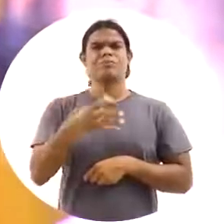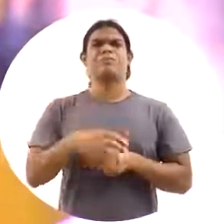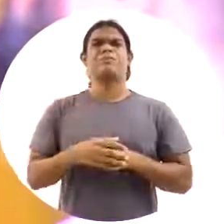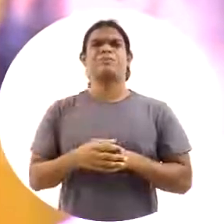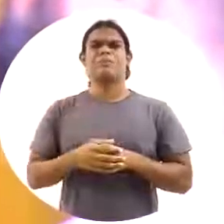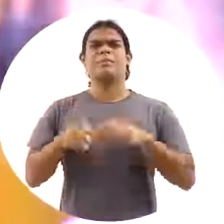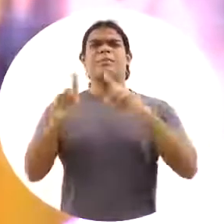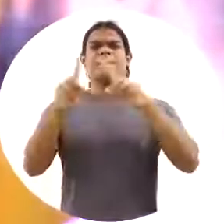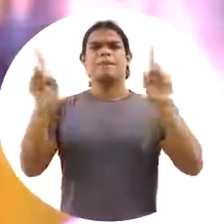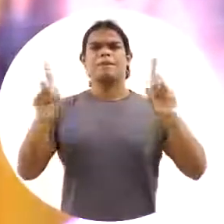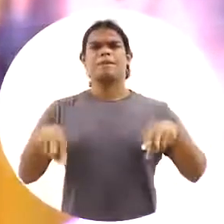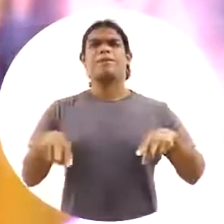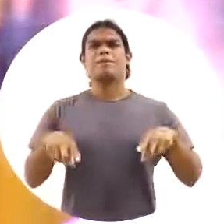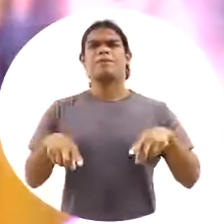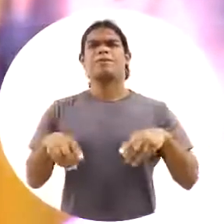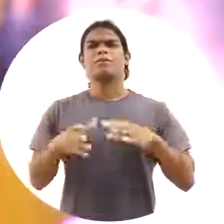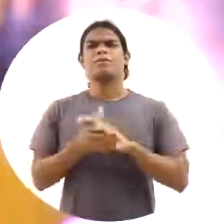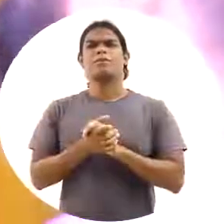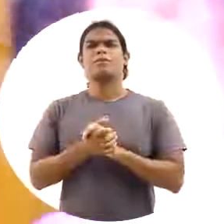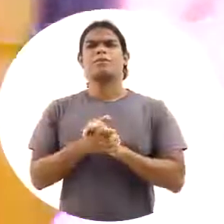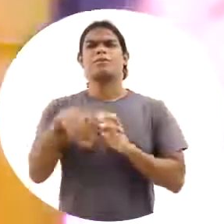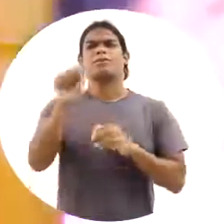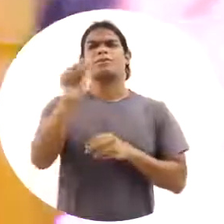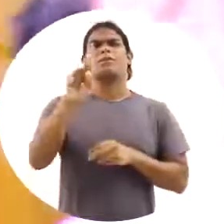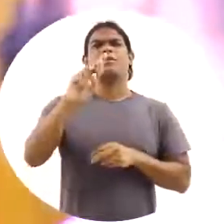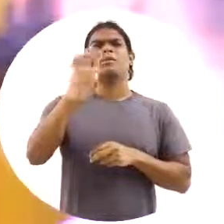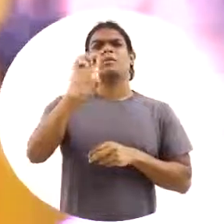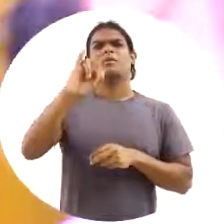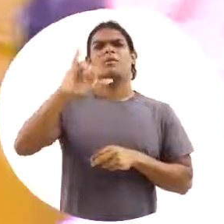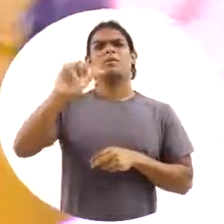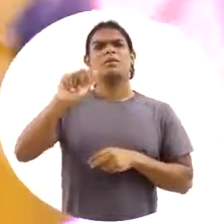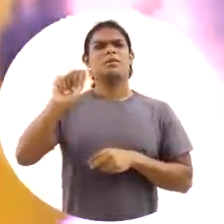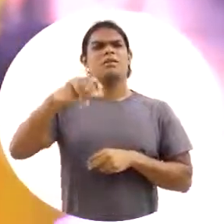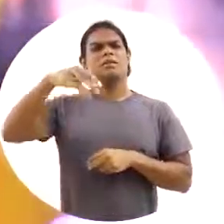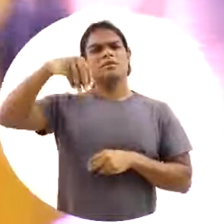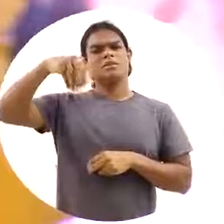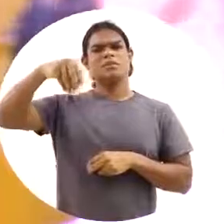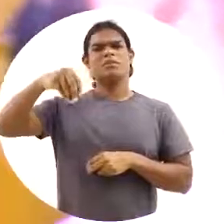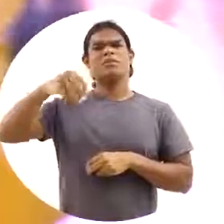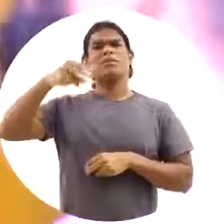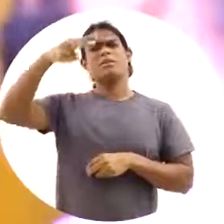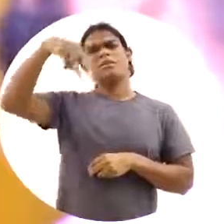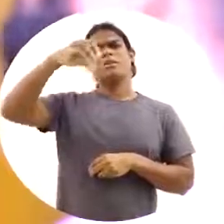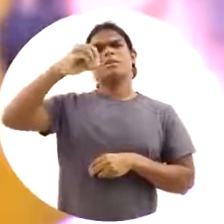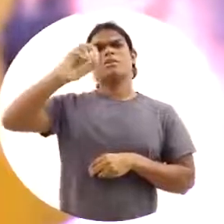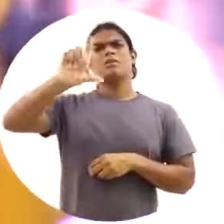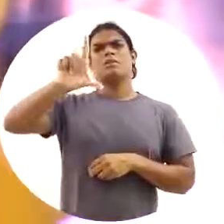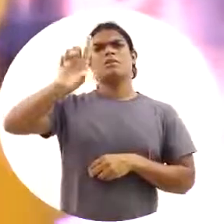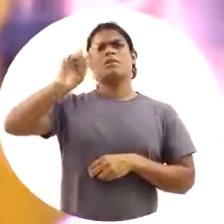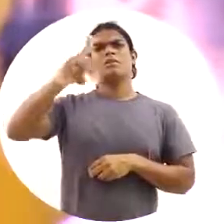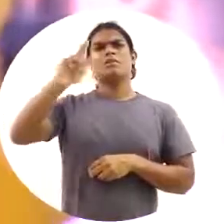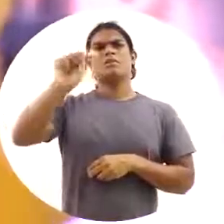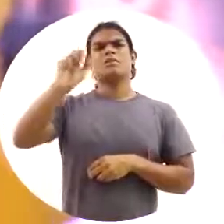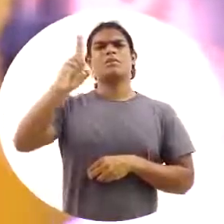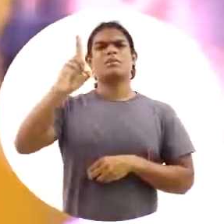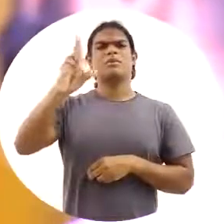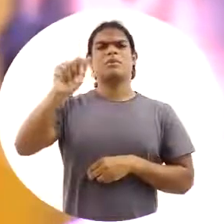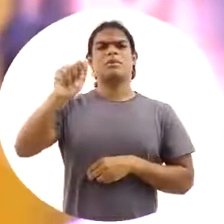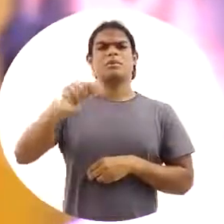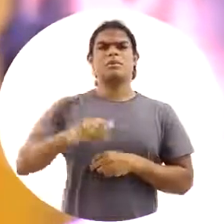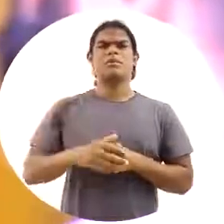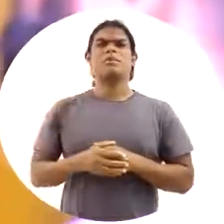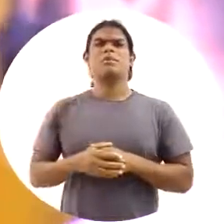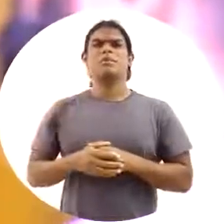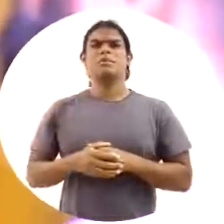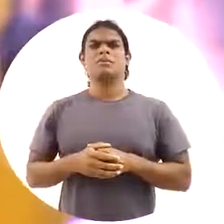inclusive projeto com área molhada. Entendesse? Aí a gente fez vem utilizando e